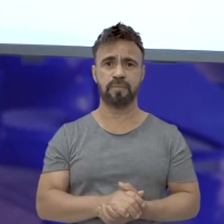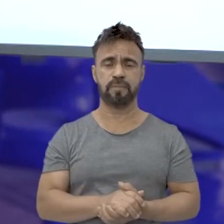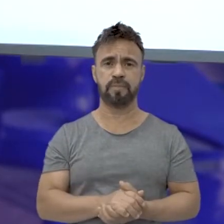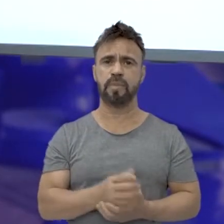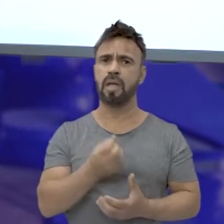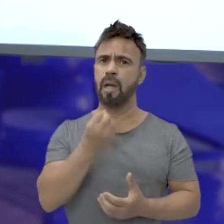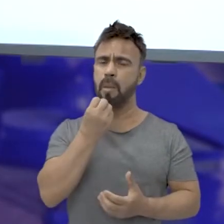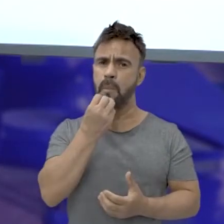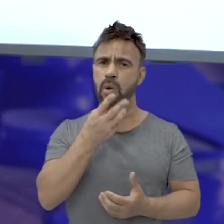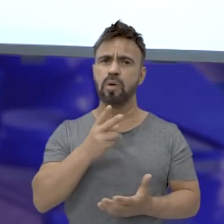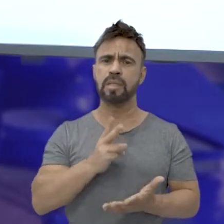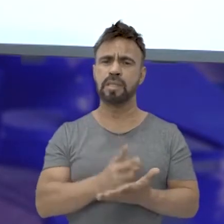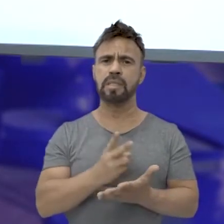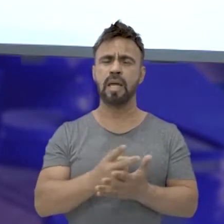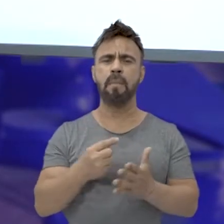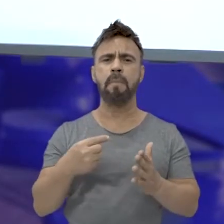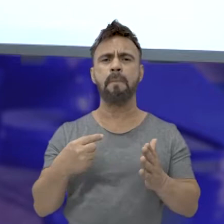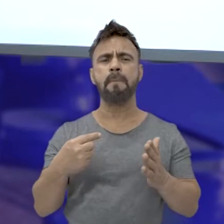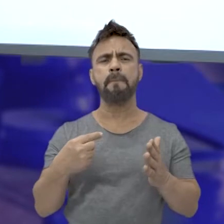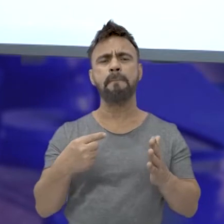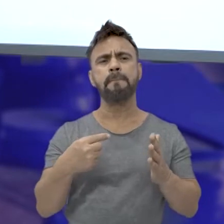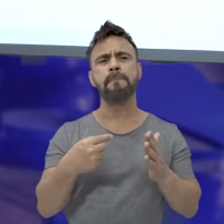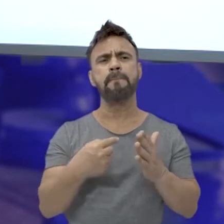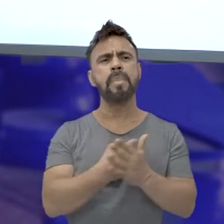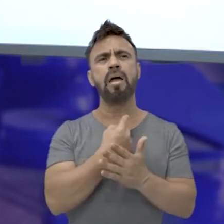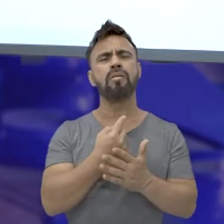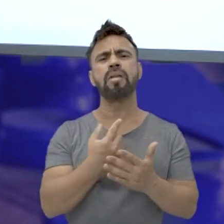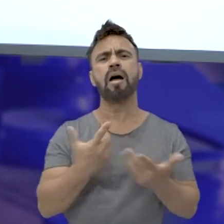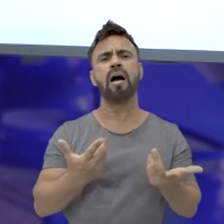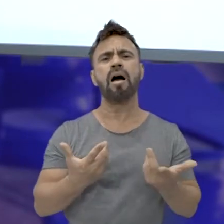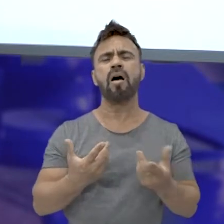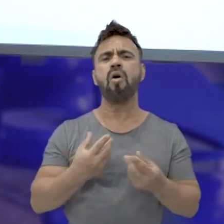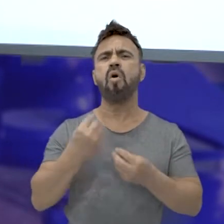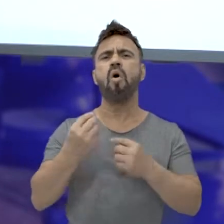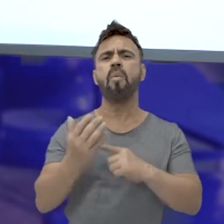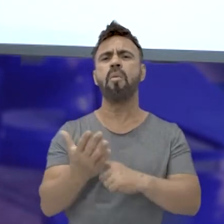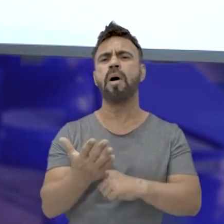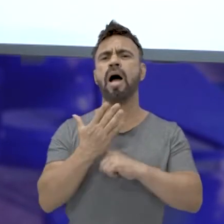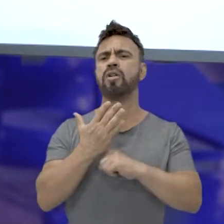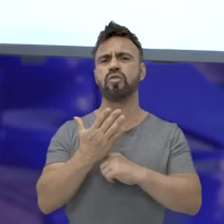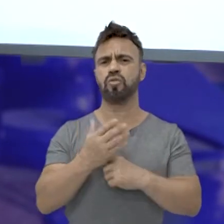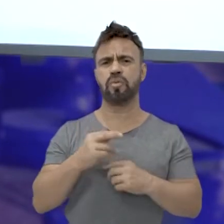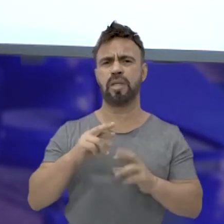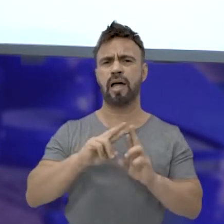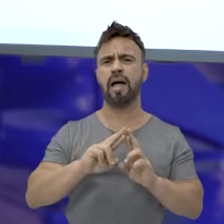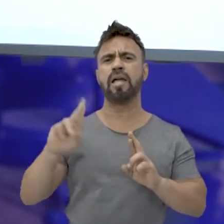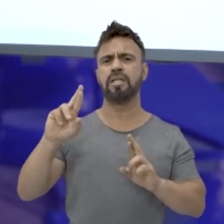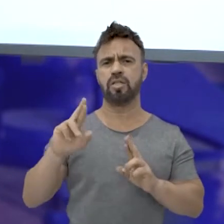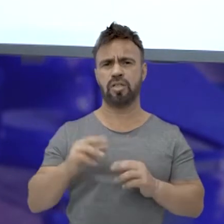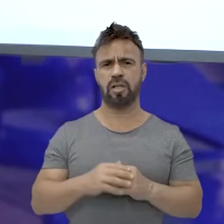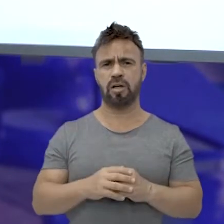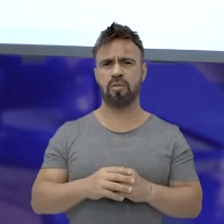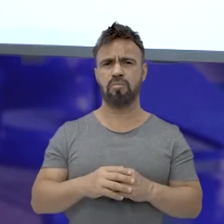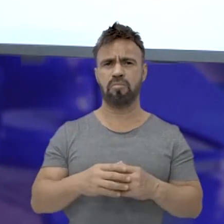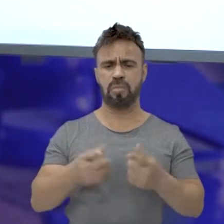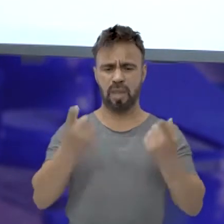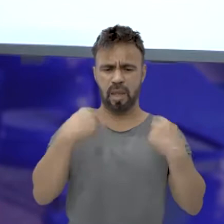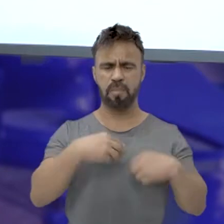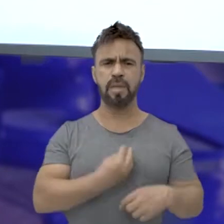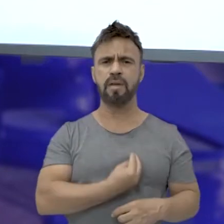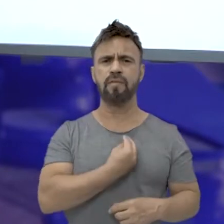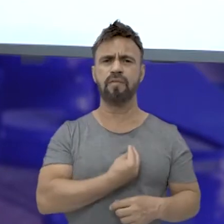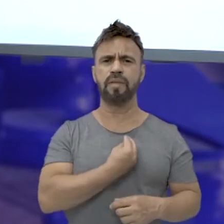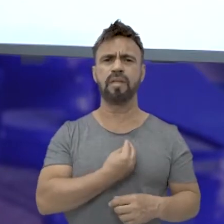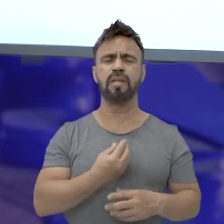bom a gente sempre se perguntar: como a religião e a cultura me ajudam em muitos aspectos da minha vida? E um deles